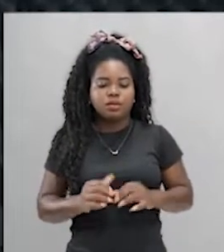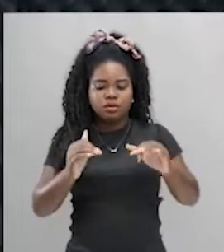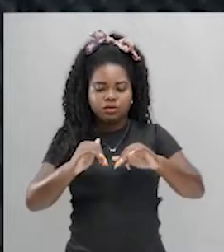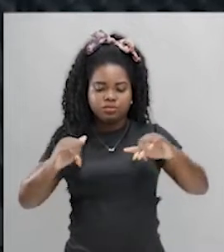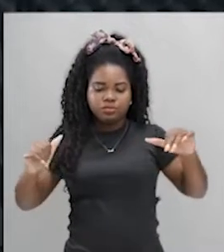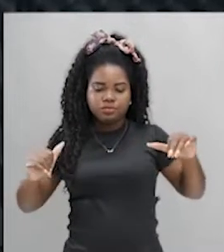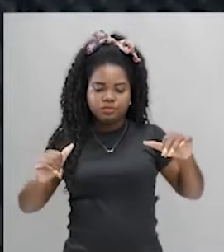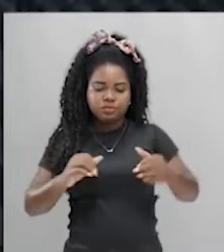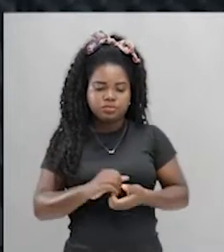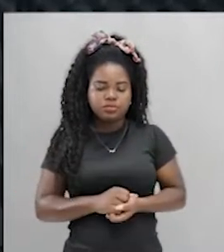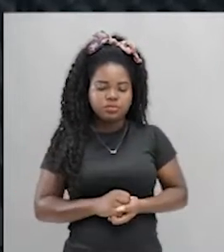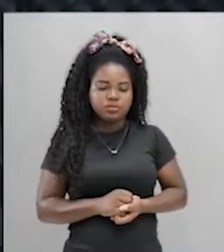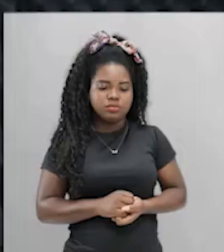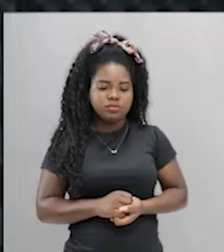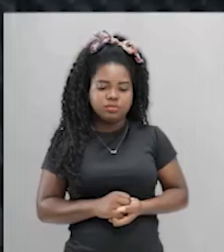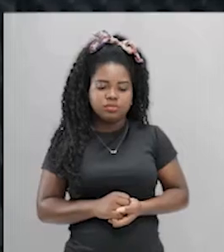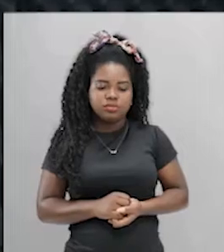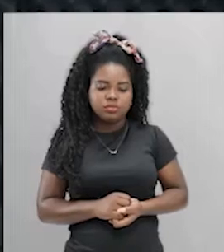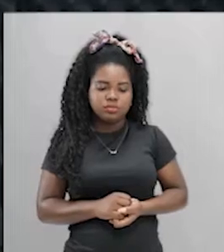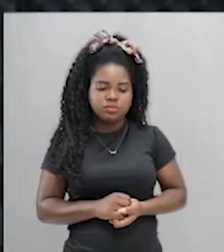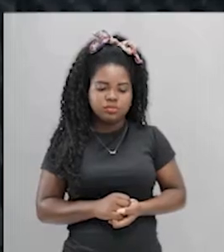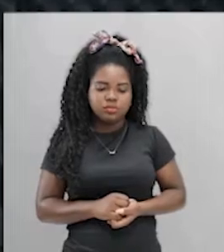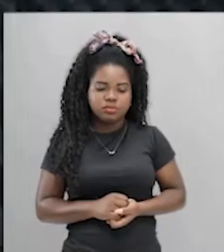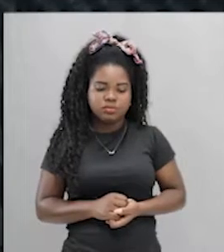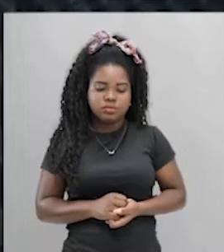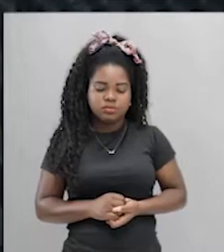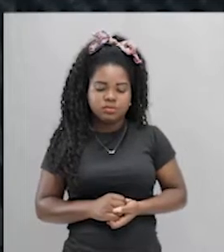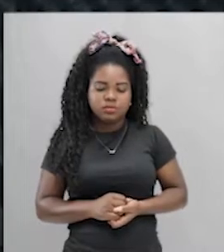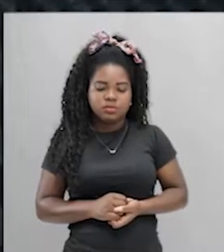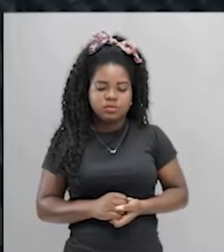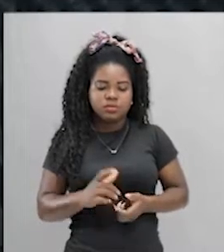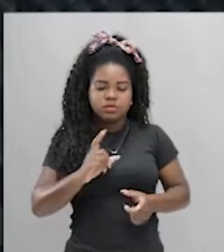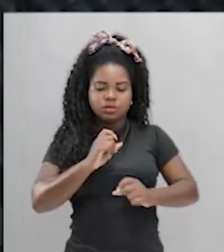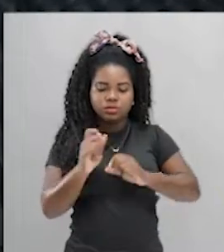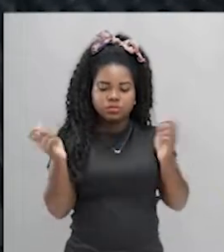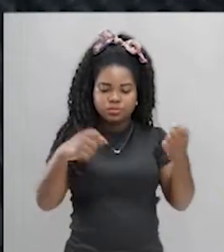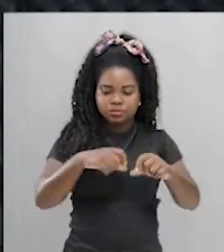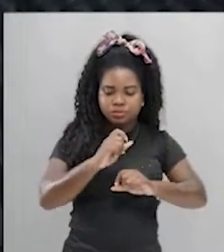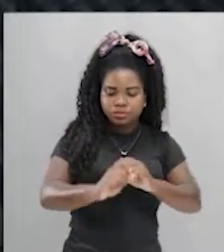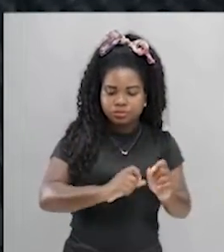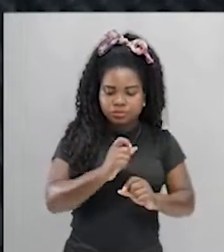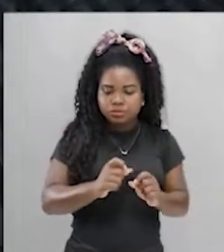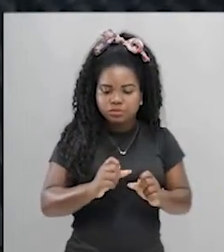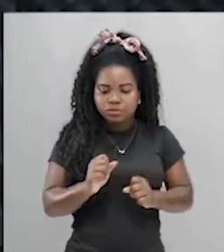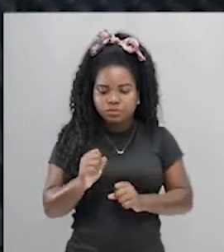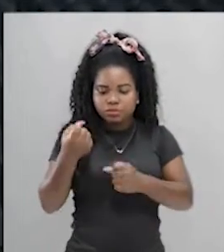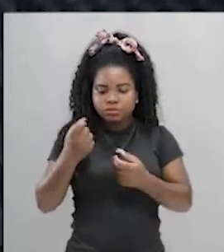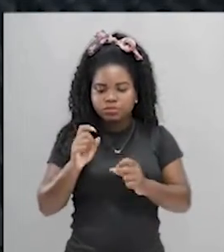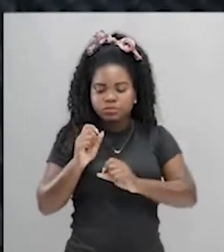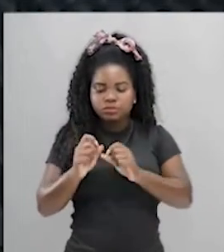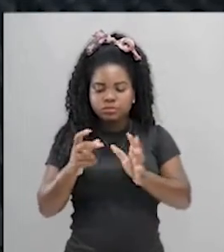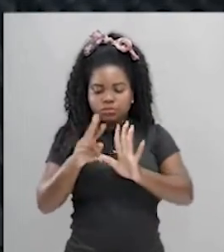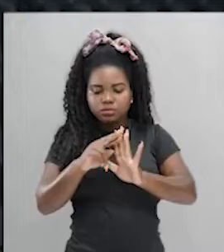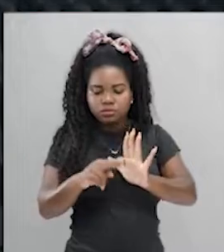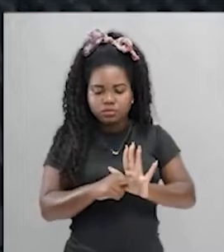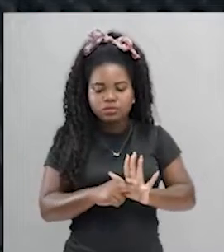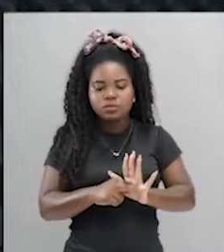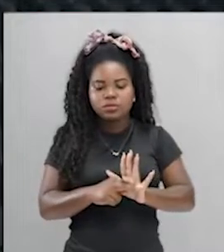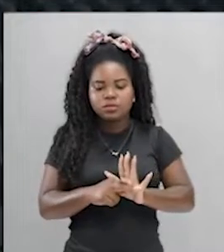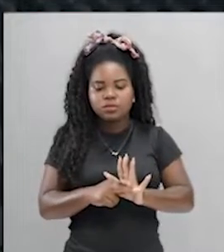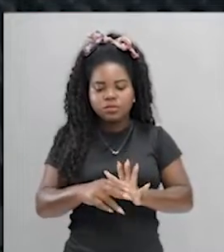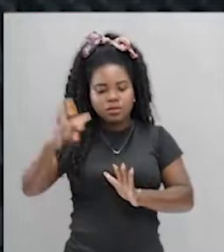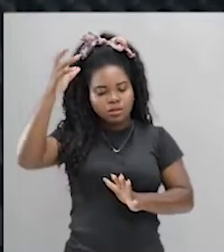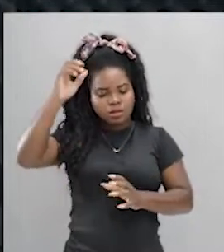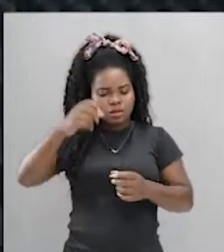separação. As forças, não, desenrola conflitos, libera forças, possibilita essas forças, e as forças são regras. E a culpa não é